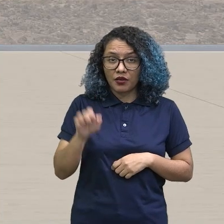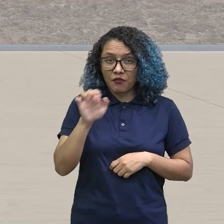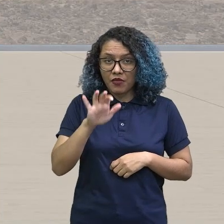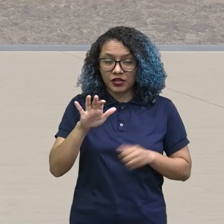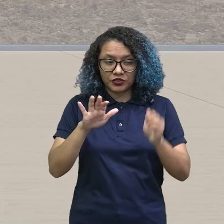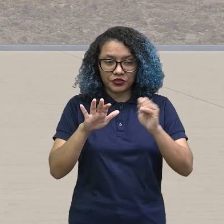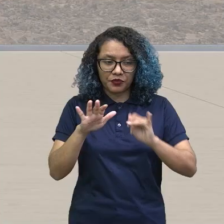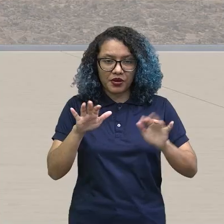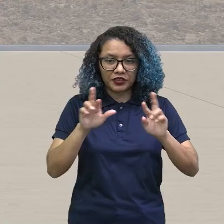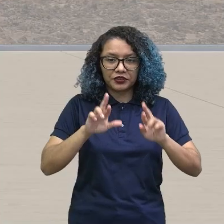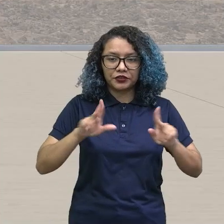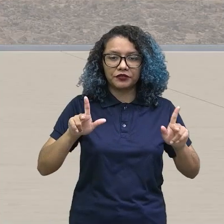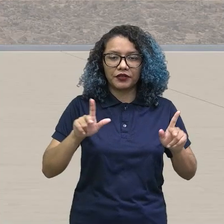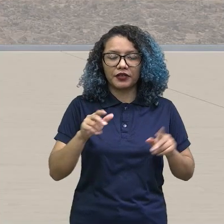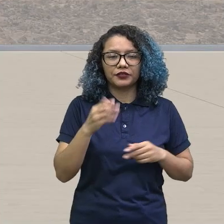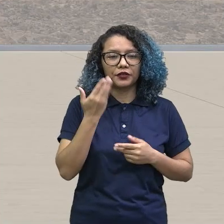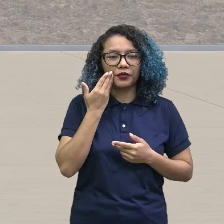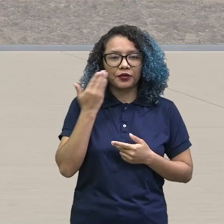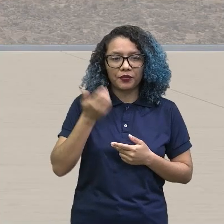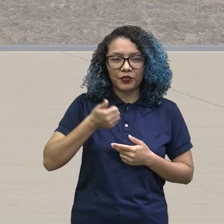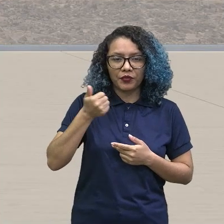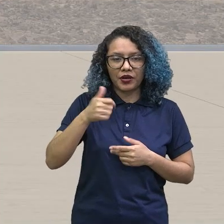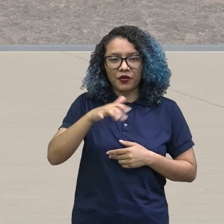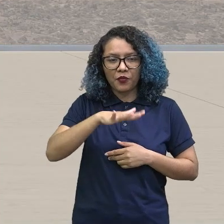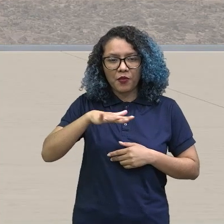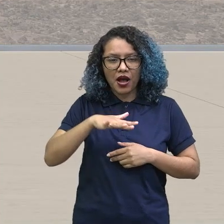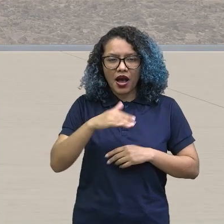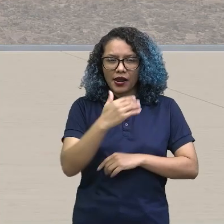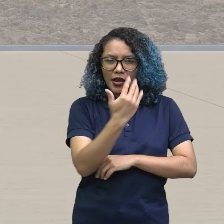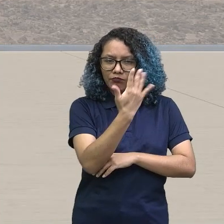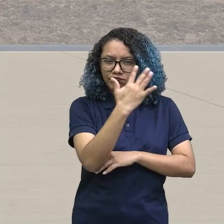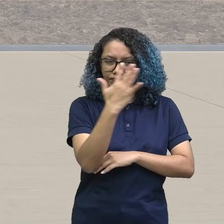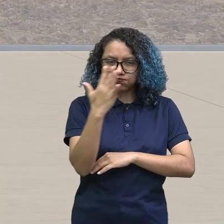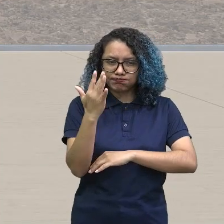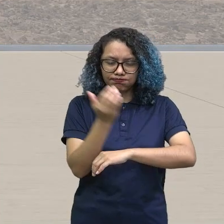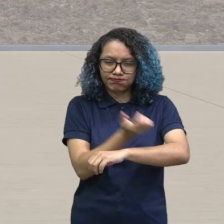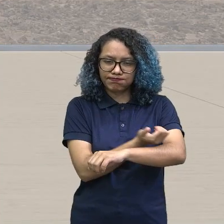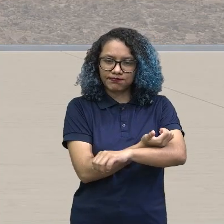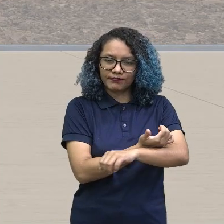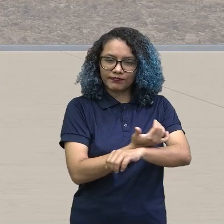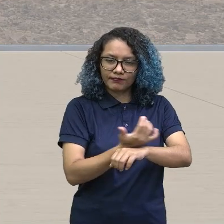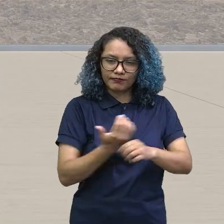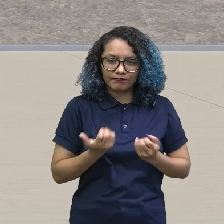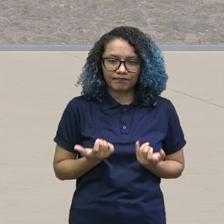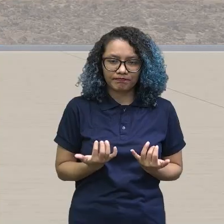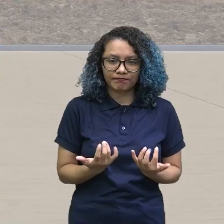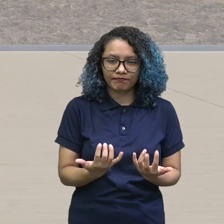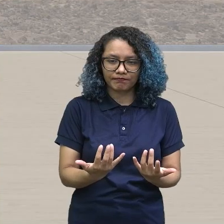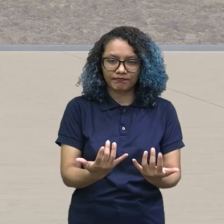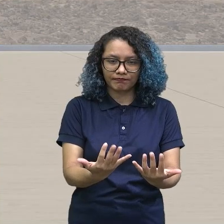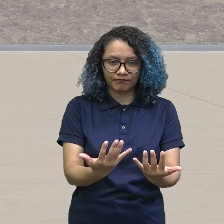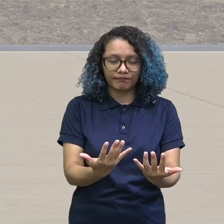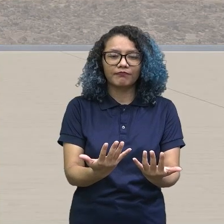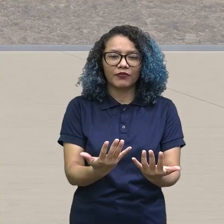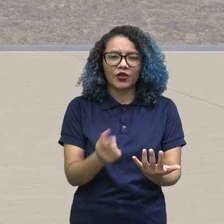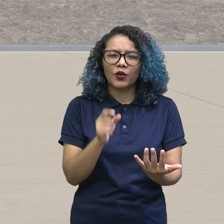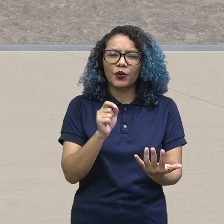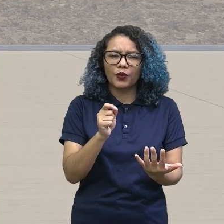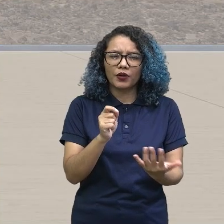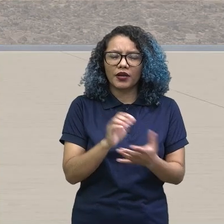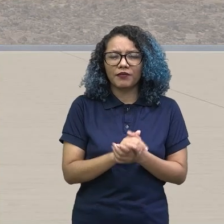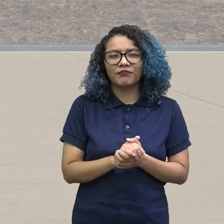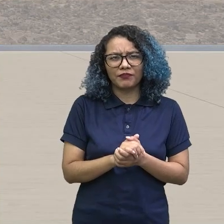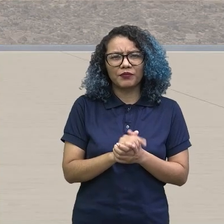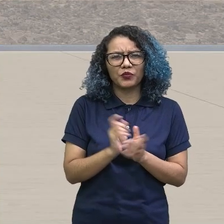aqui de um lado uma área com vegetação, né, onde a gente consegue ali sentir que nesse ambiente existe um ar